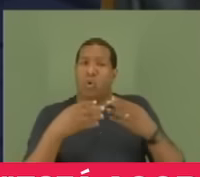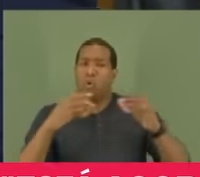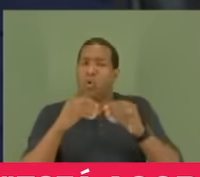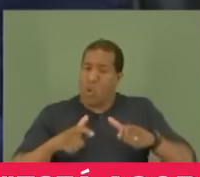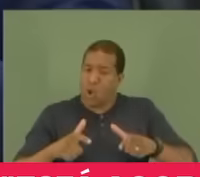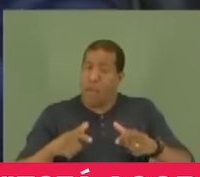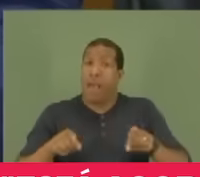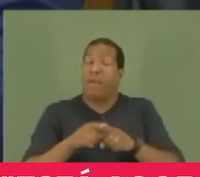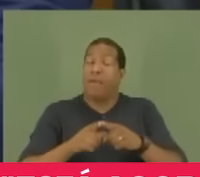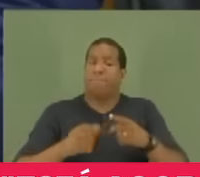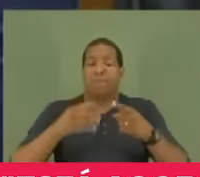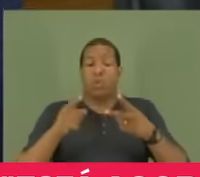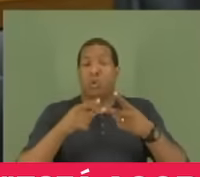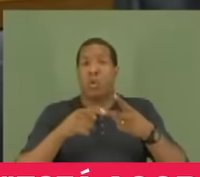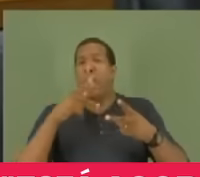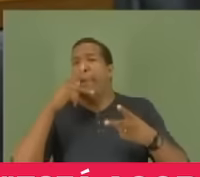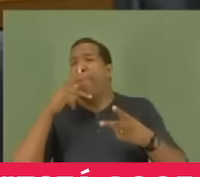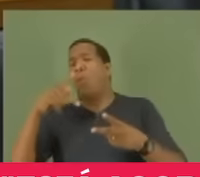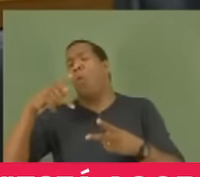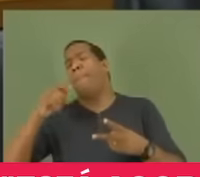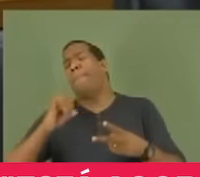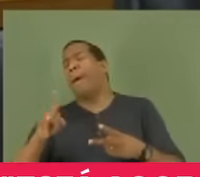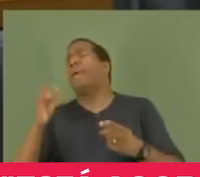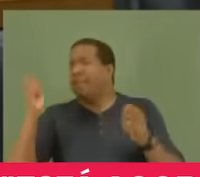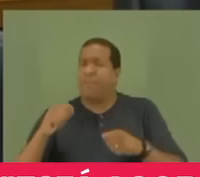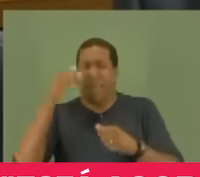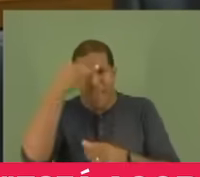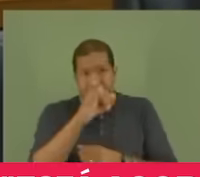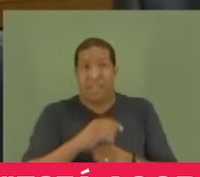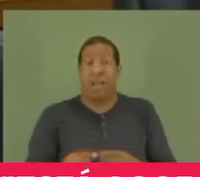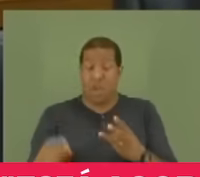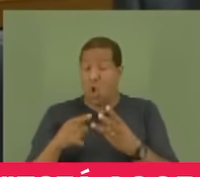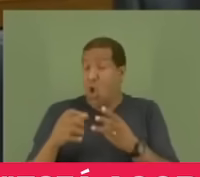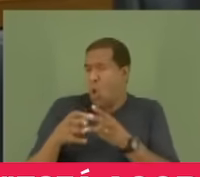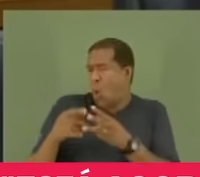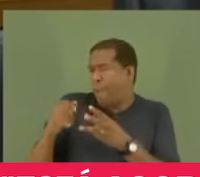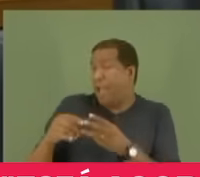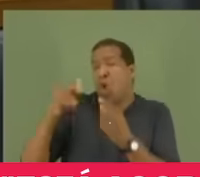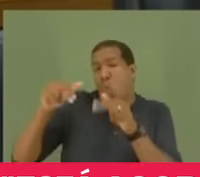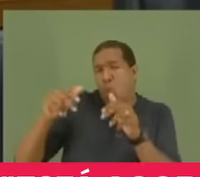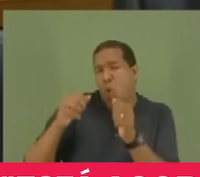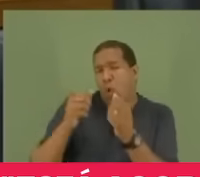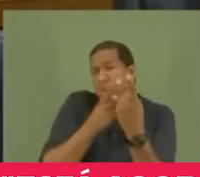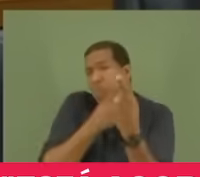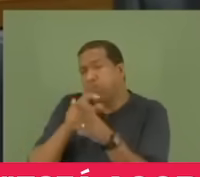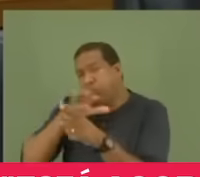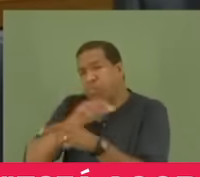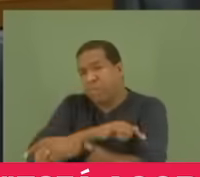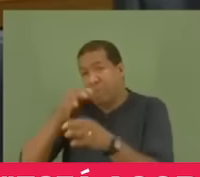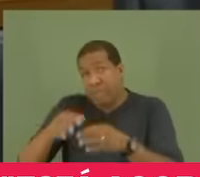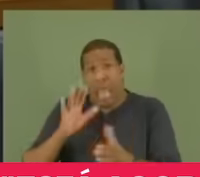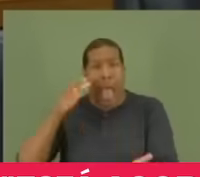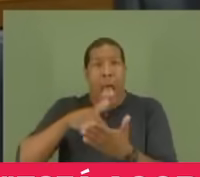esplanada. 2, o PAI era suficiente para evitar. 3, um PAI nunca foi desrespeitado. 4, até